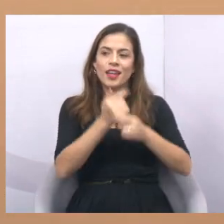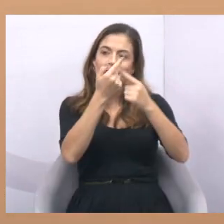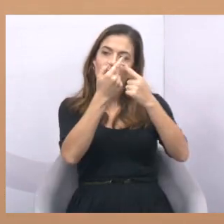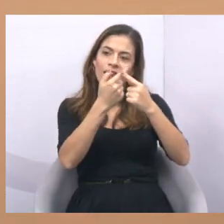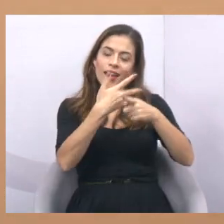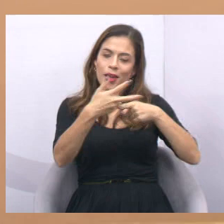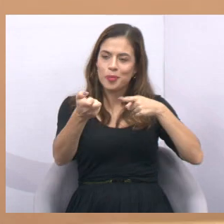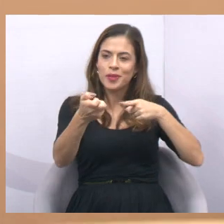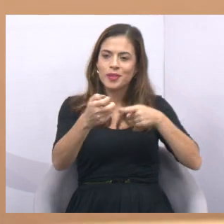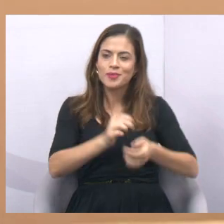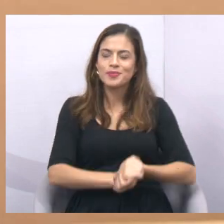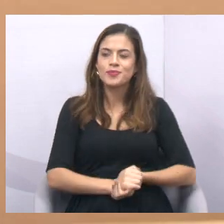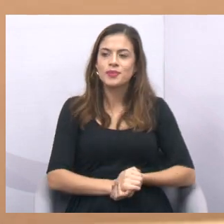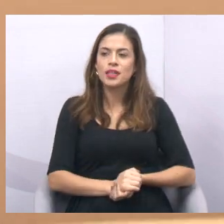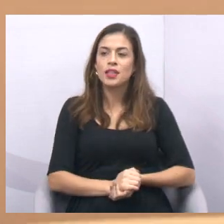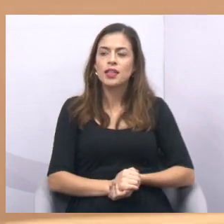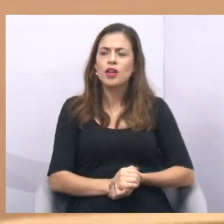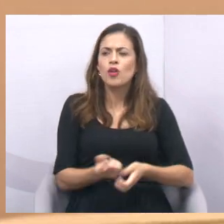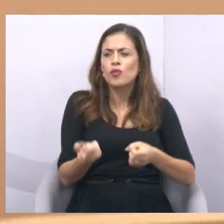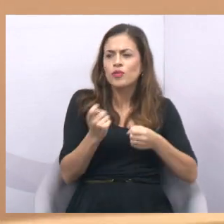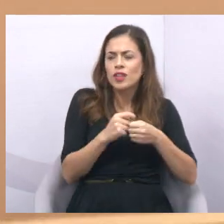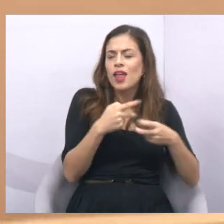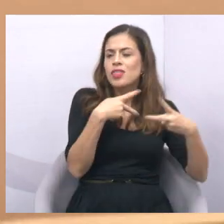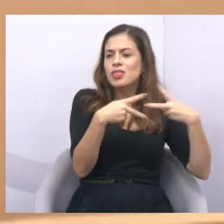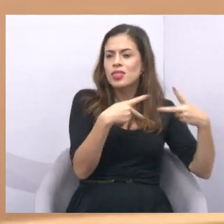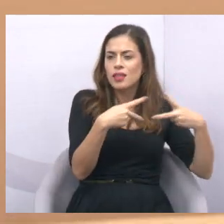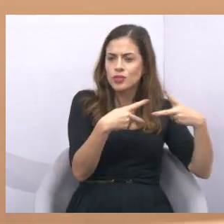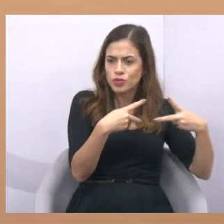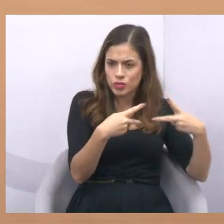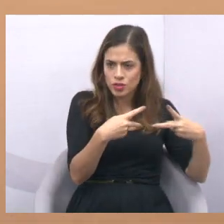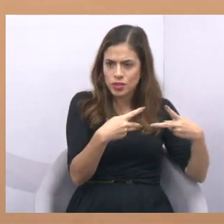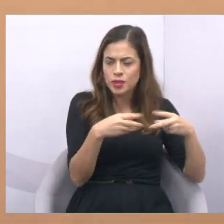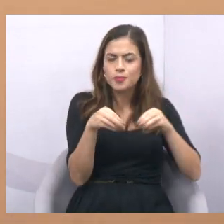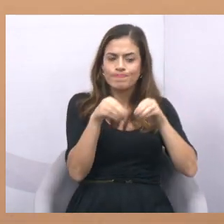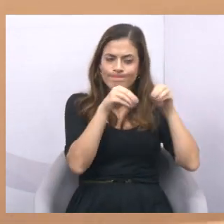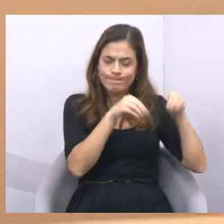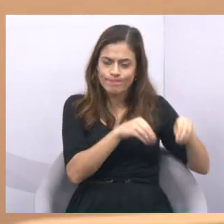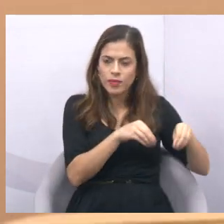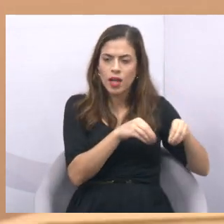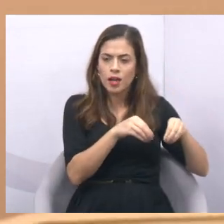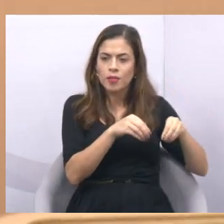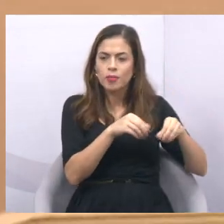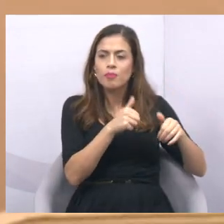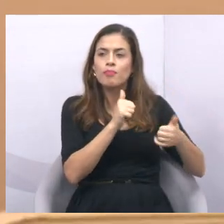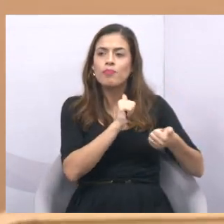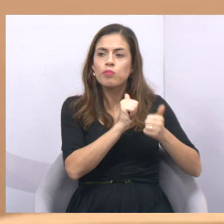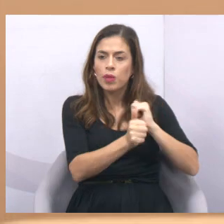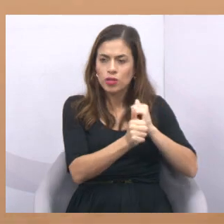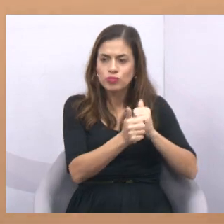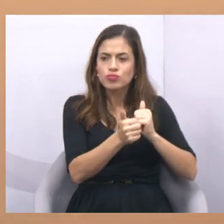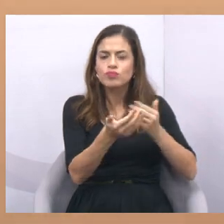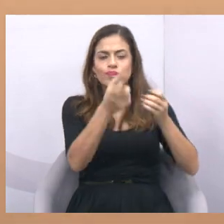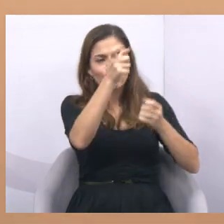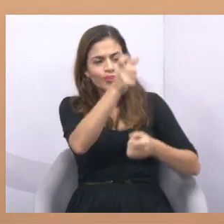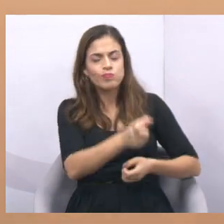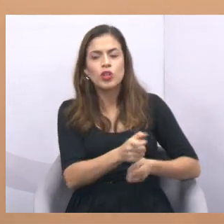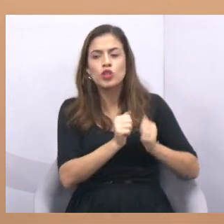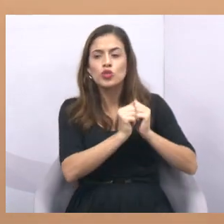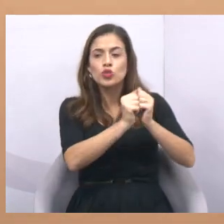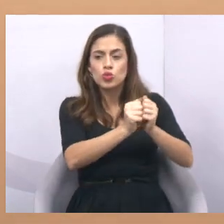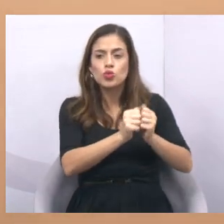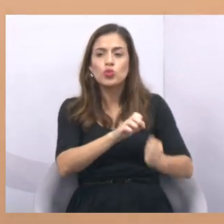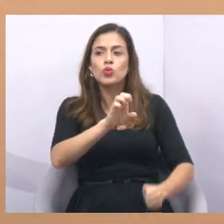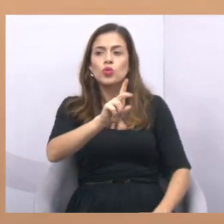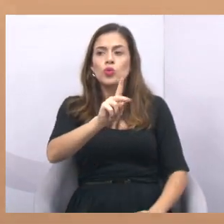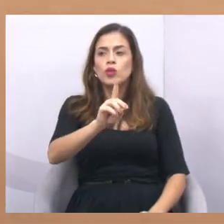me transferi para São José dos Campos para jogar no Tênis Clube de São José dos Campos, juntamente com Edivar, Pedro